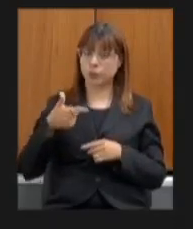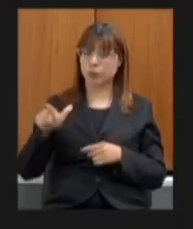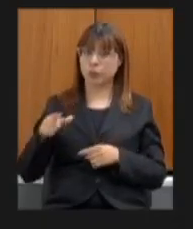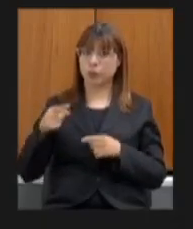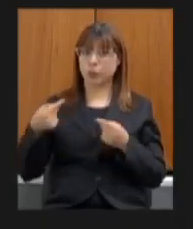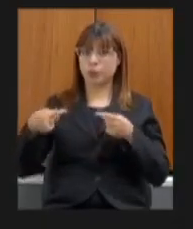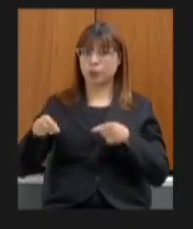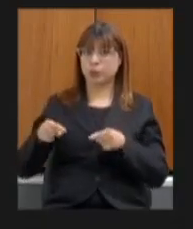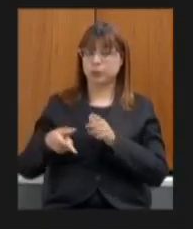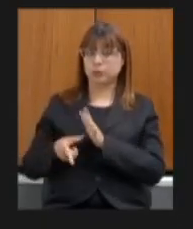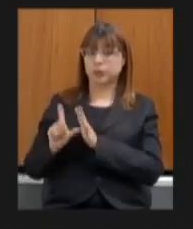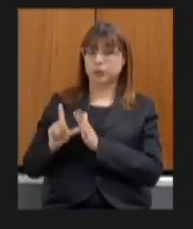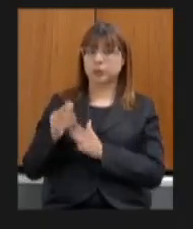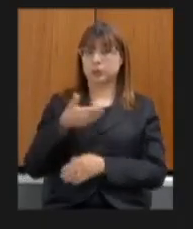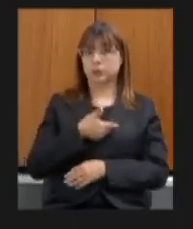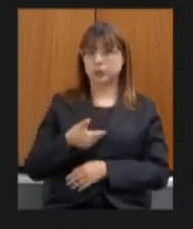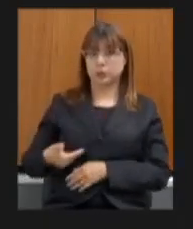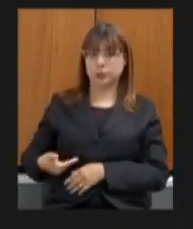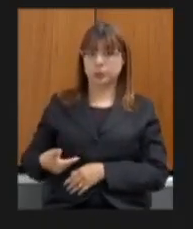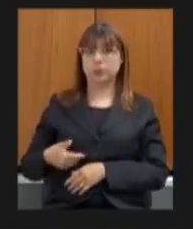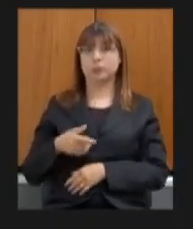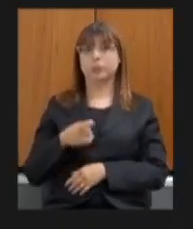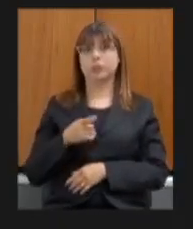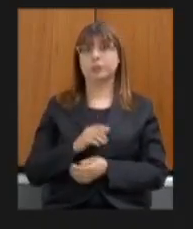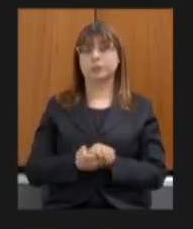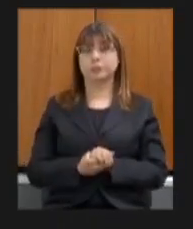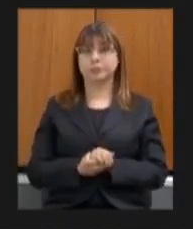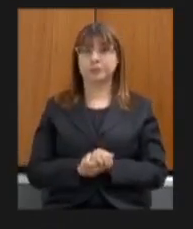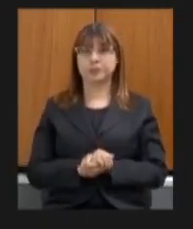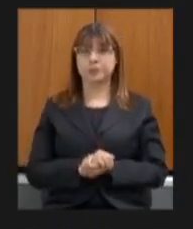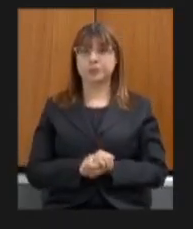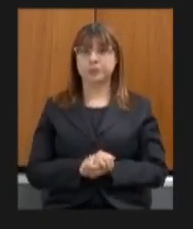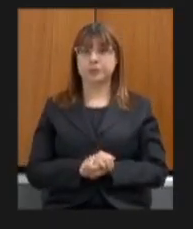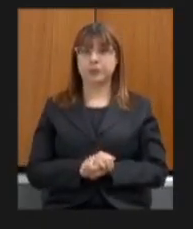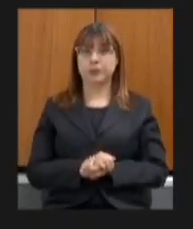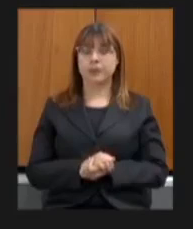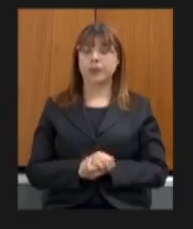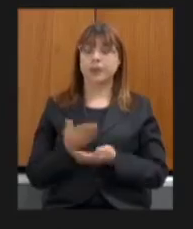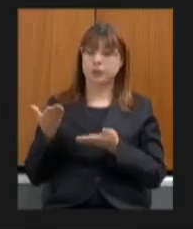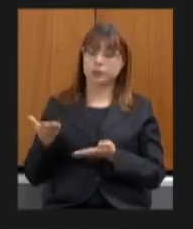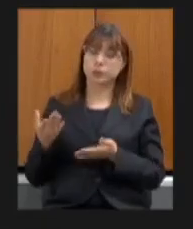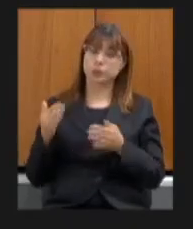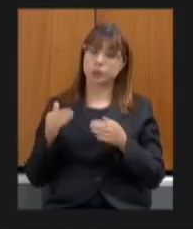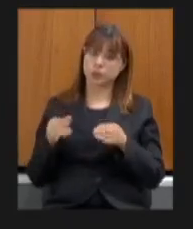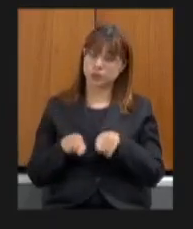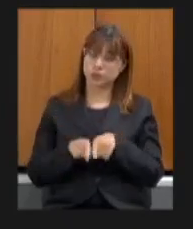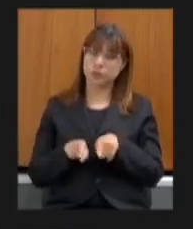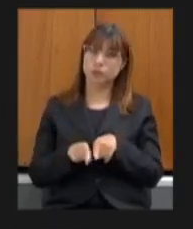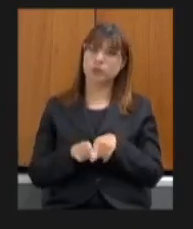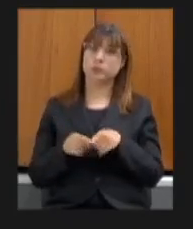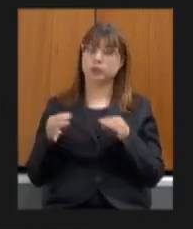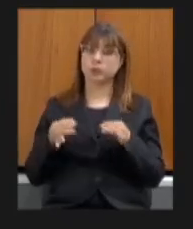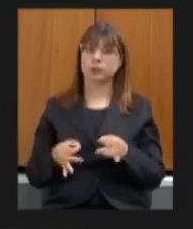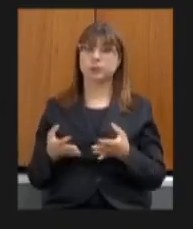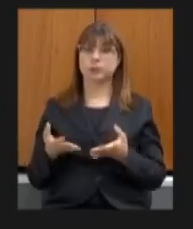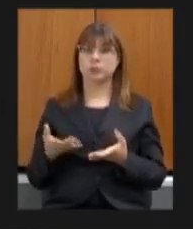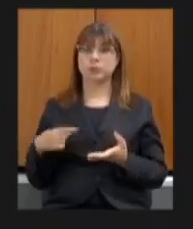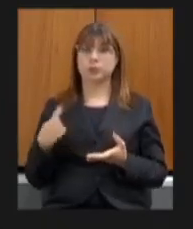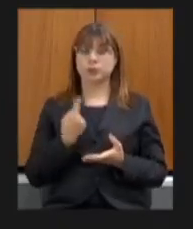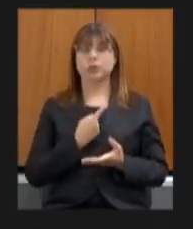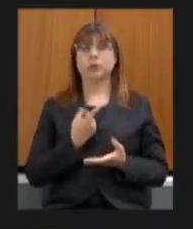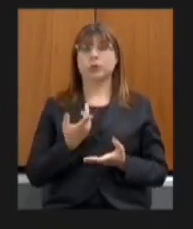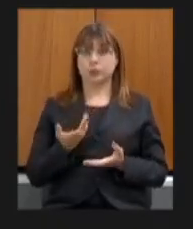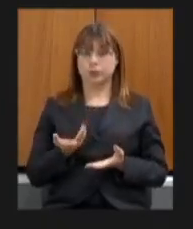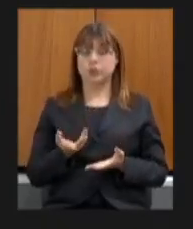no último governo, junto ao governo Fernando Pimentel. E a vossa excelência confirma aqui a forma como nós temos buscado esse